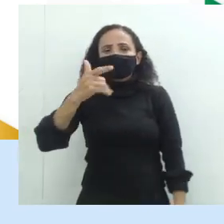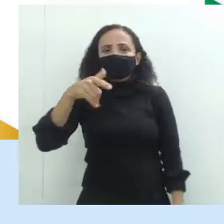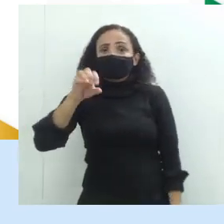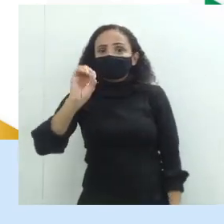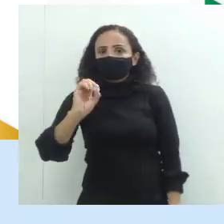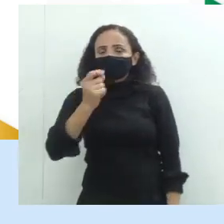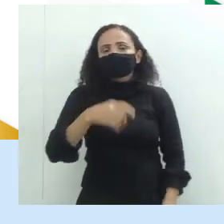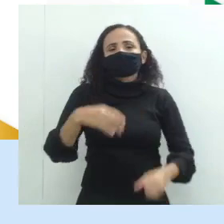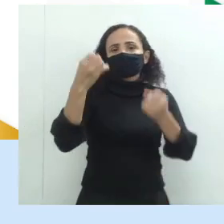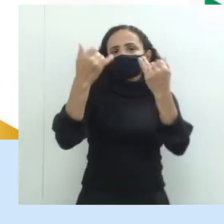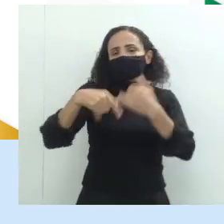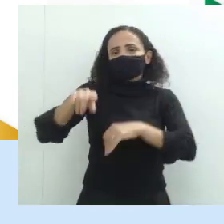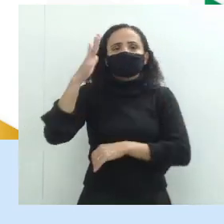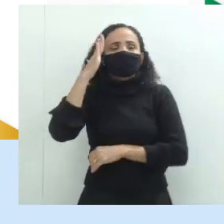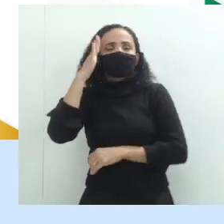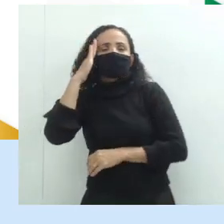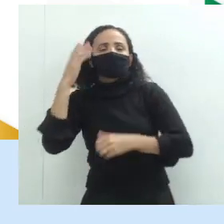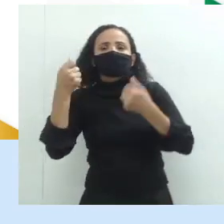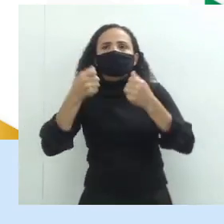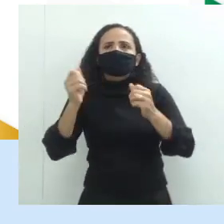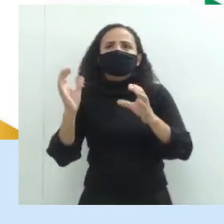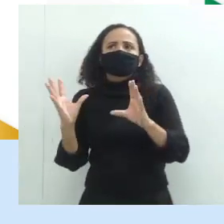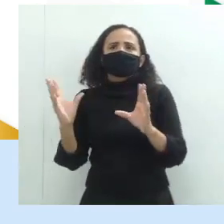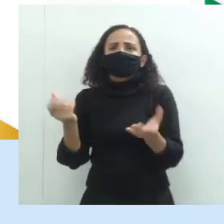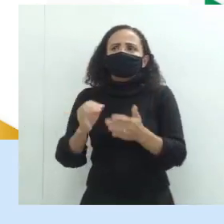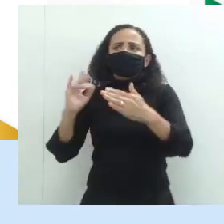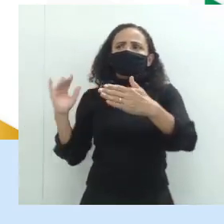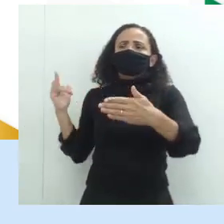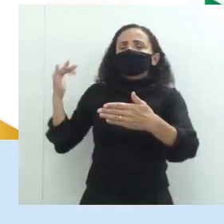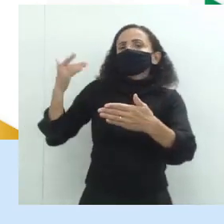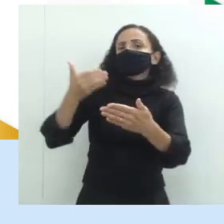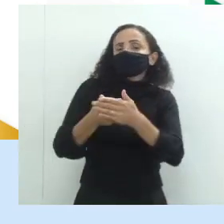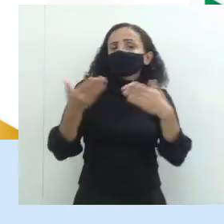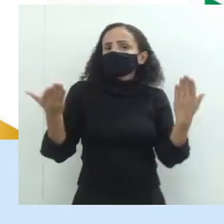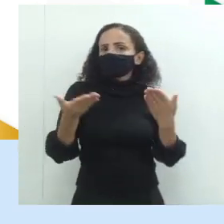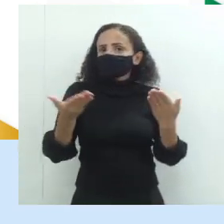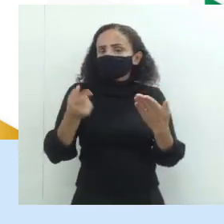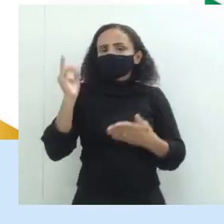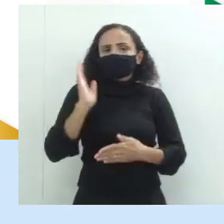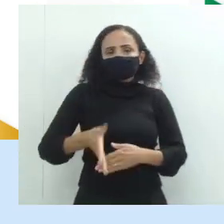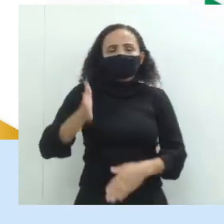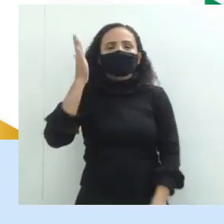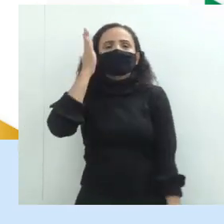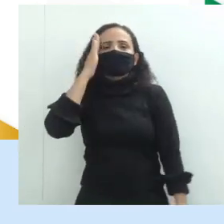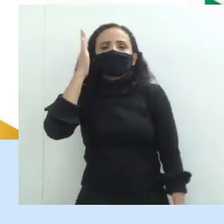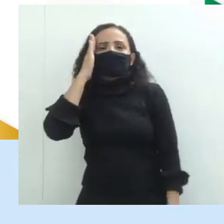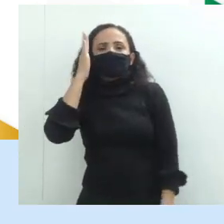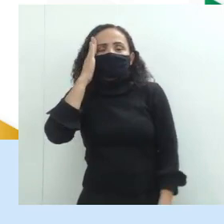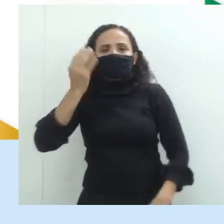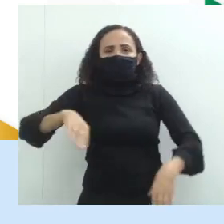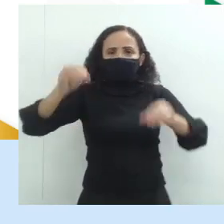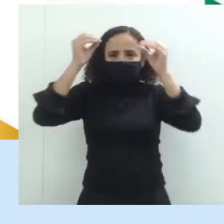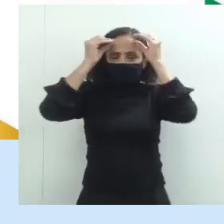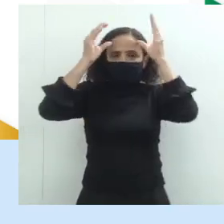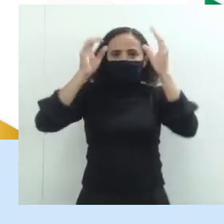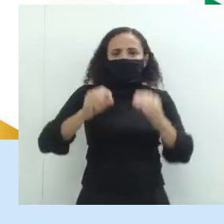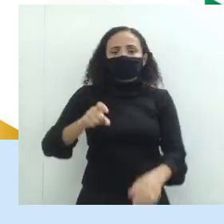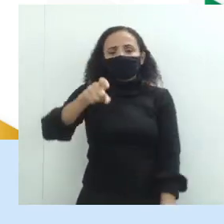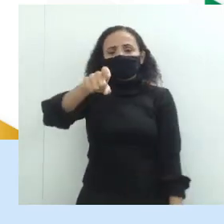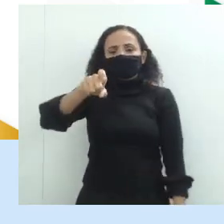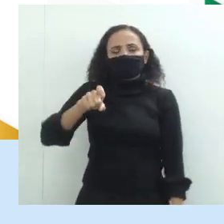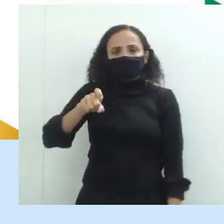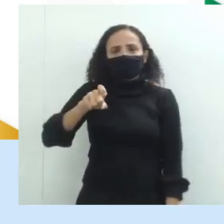e vocês precisam entender de todo o conhecimento. Então, até agora, você já entendeu que o X